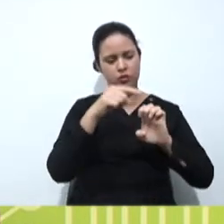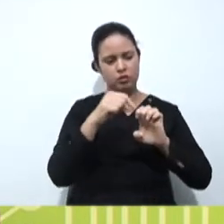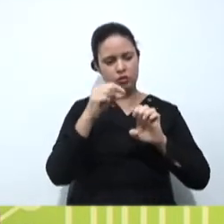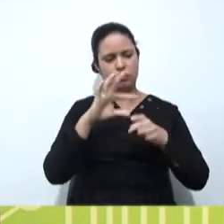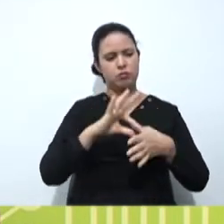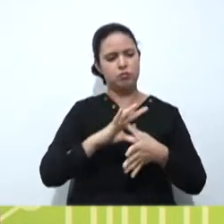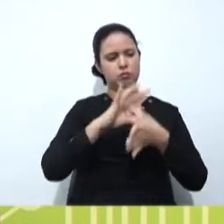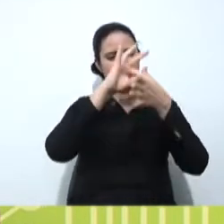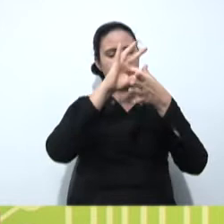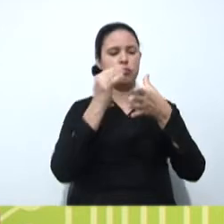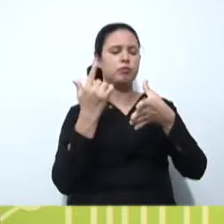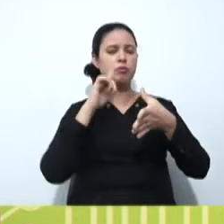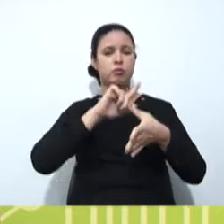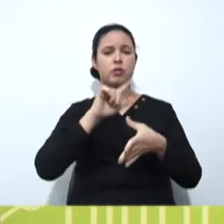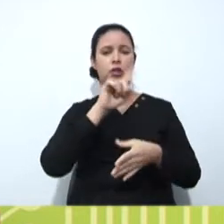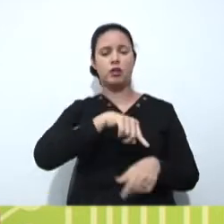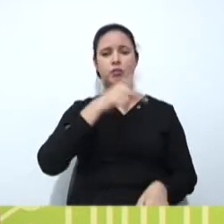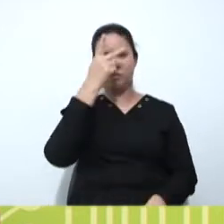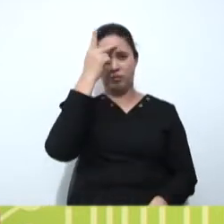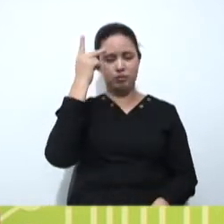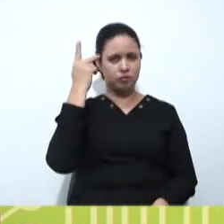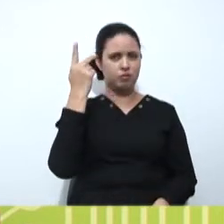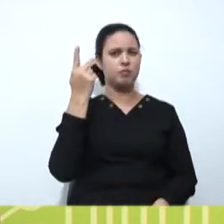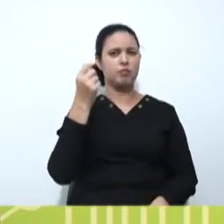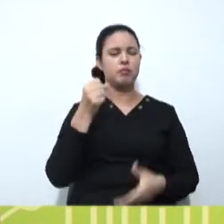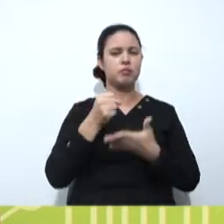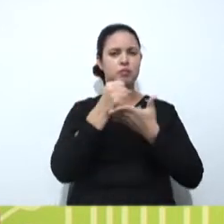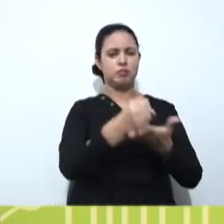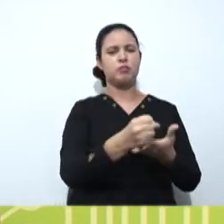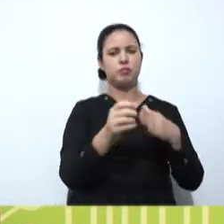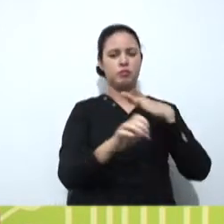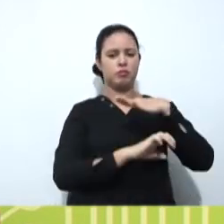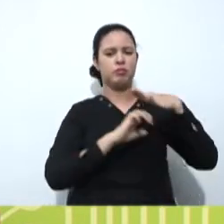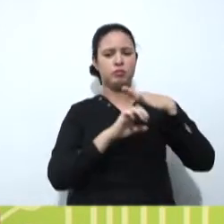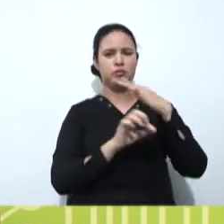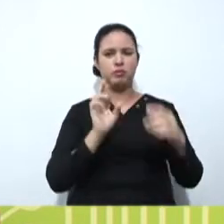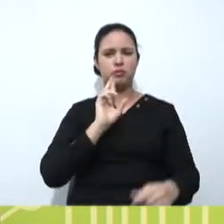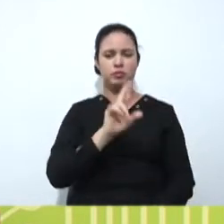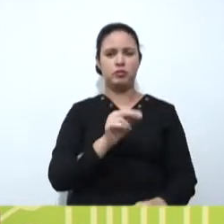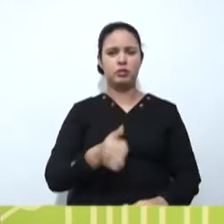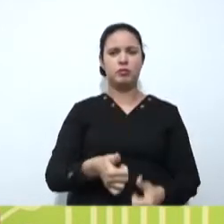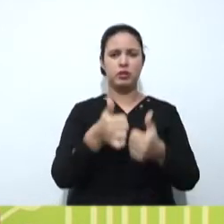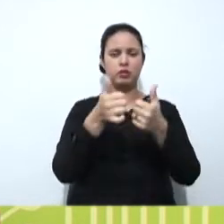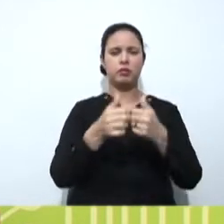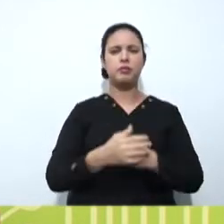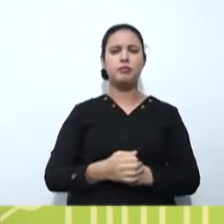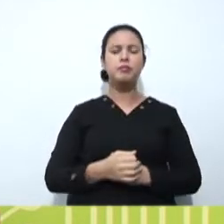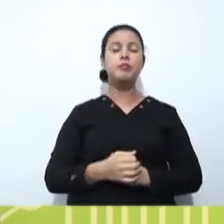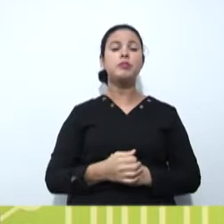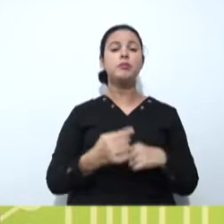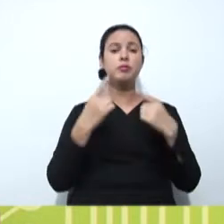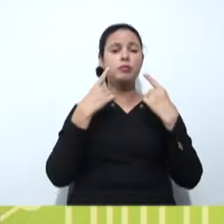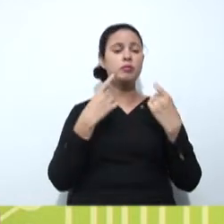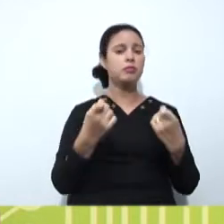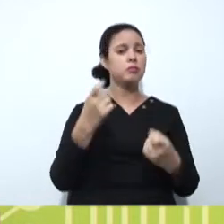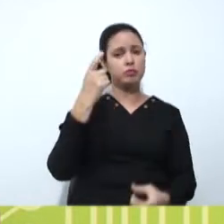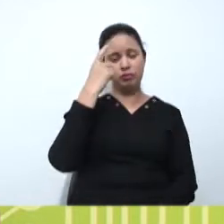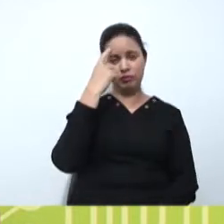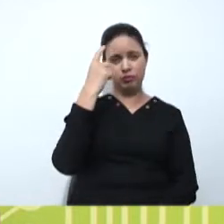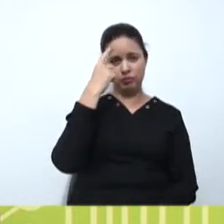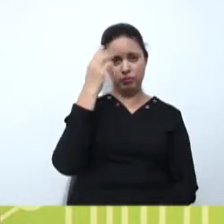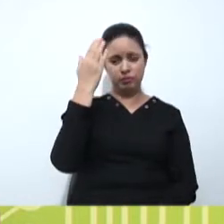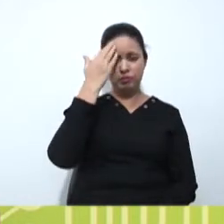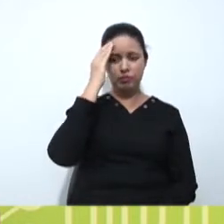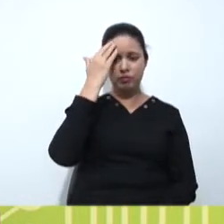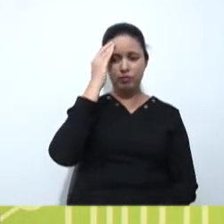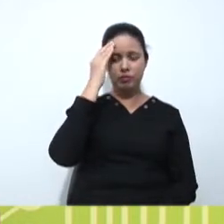eles são pessoas que investem na empresa e levam a empresa a resultados melhores. Interessante a gente pensar e compreender sobre isso